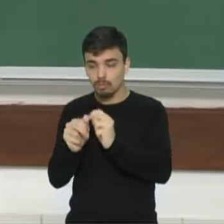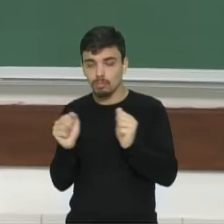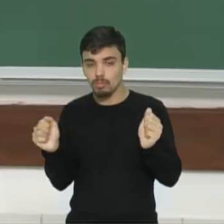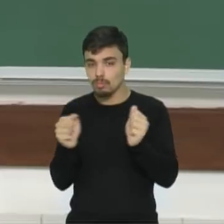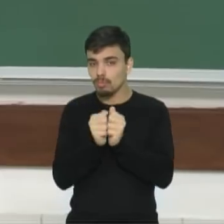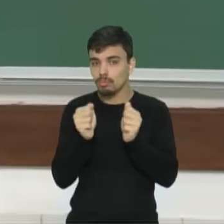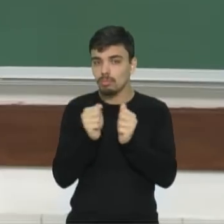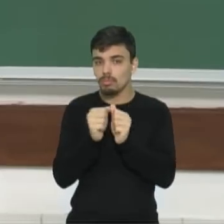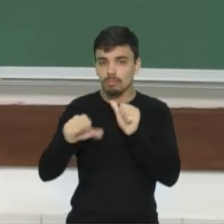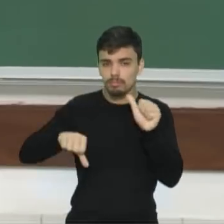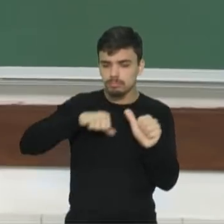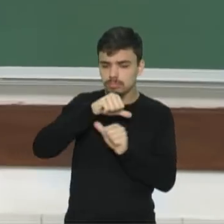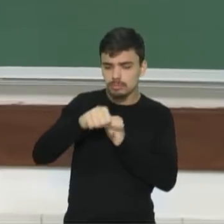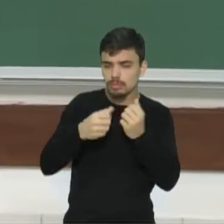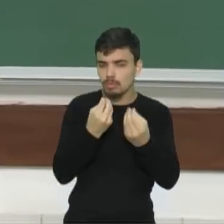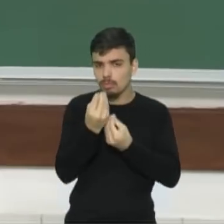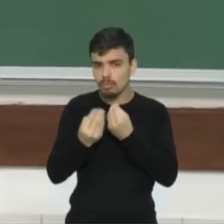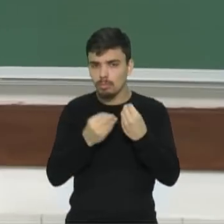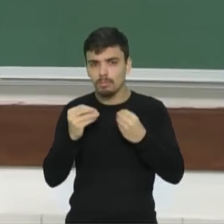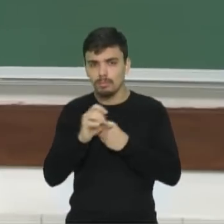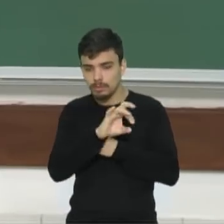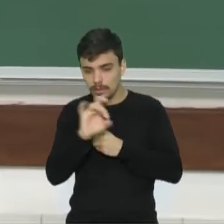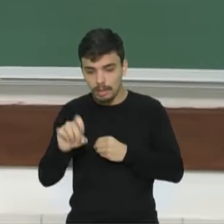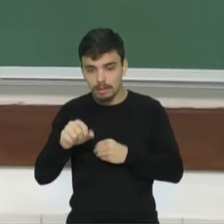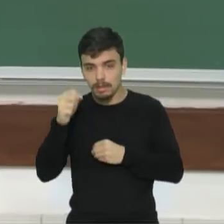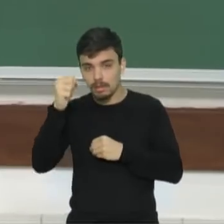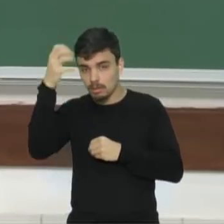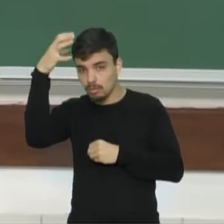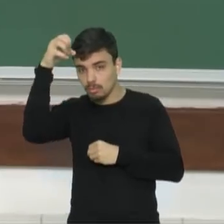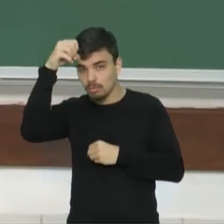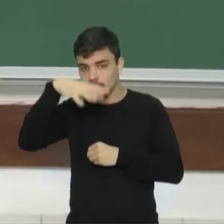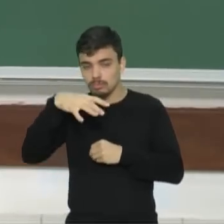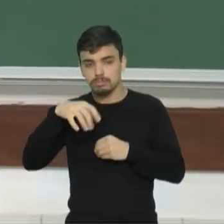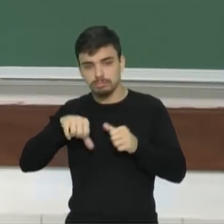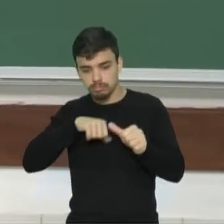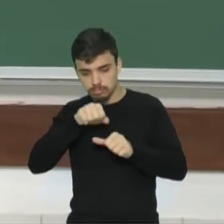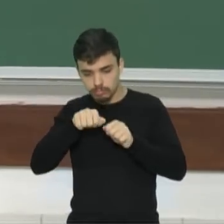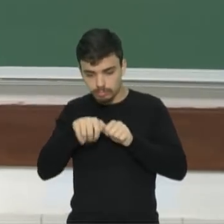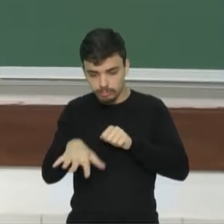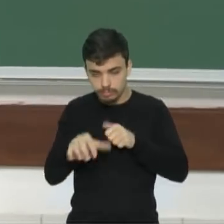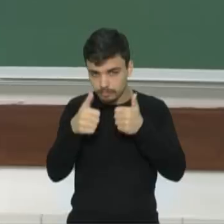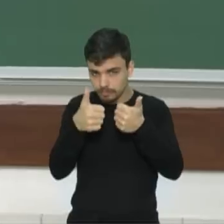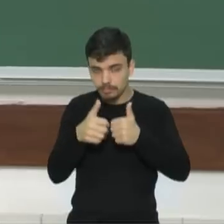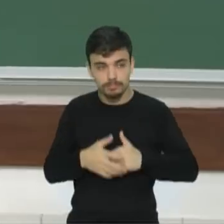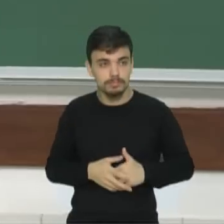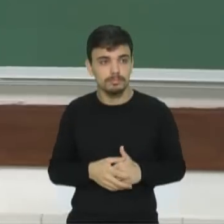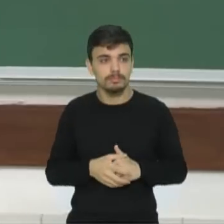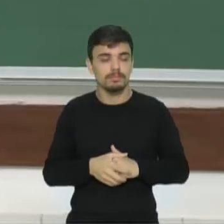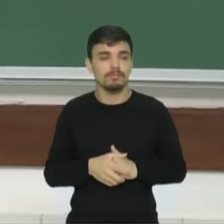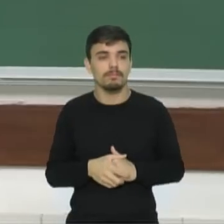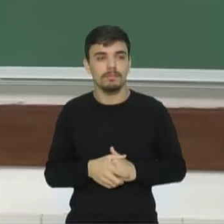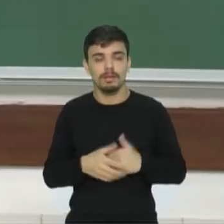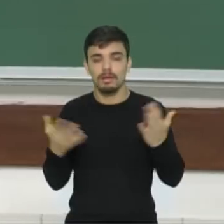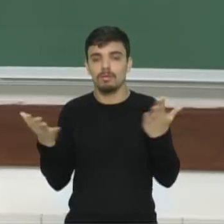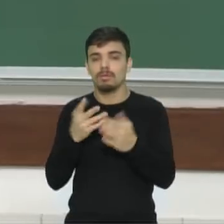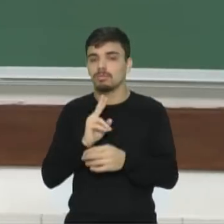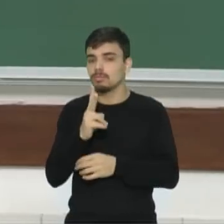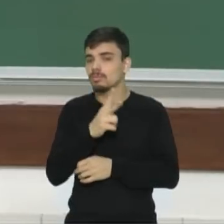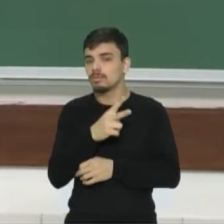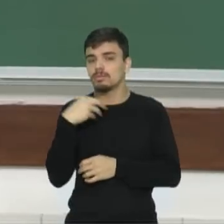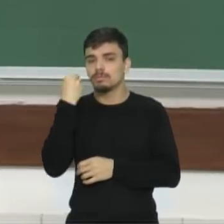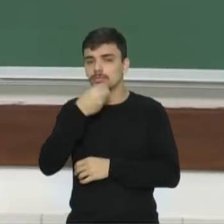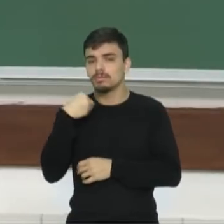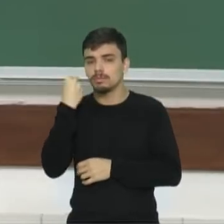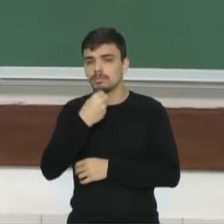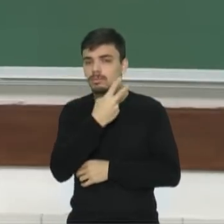mudou de meio, cada um segue o seu trajeto. Ótimo. Continuando. Experimento 2, do